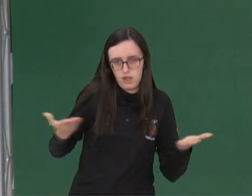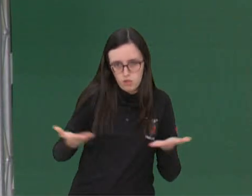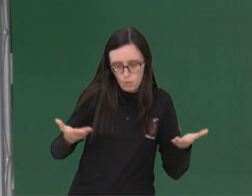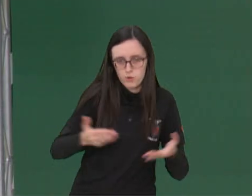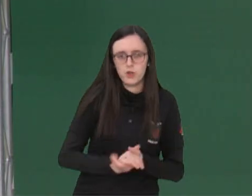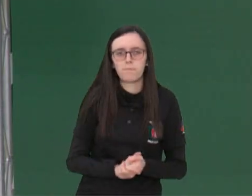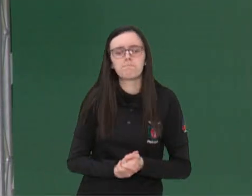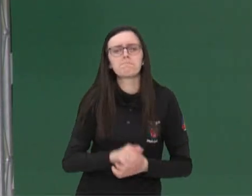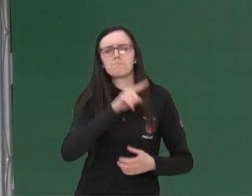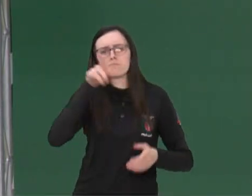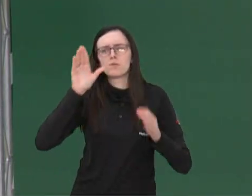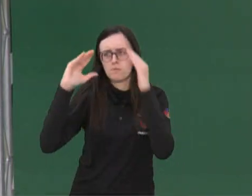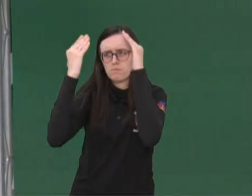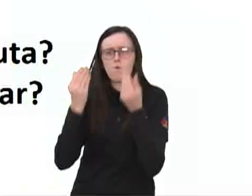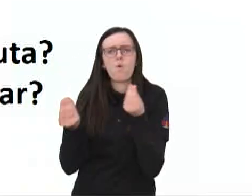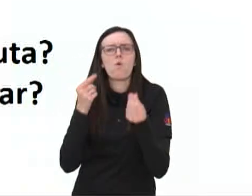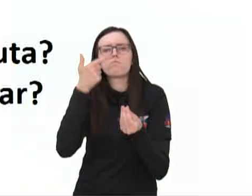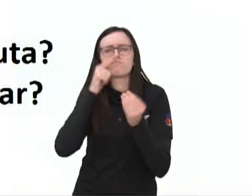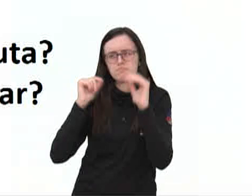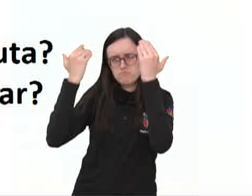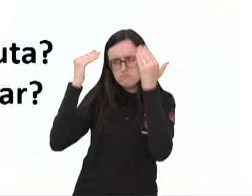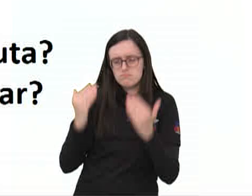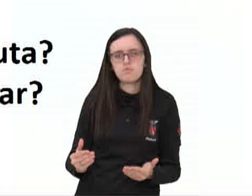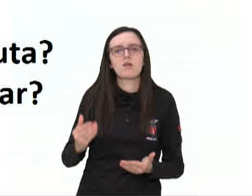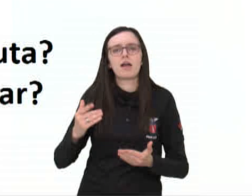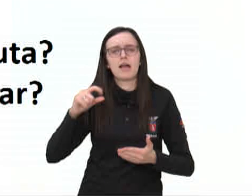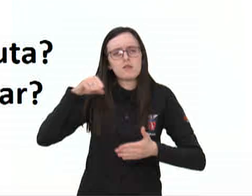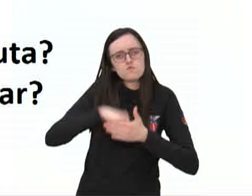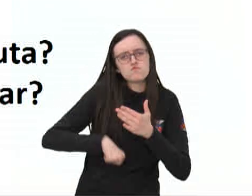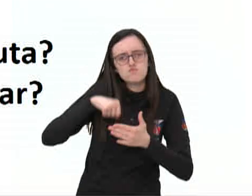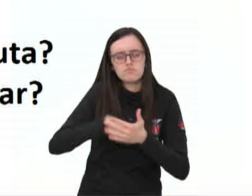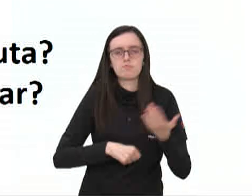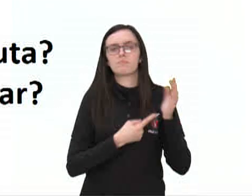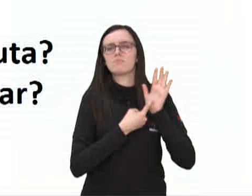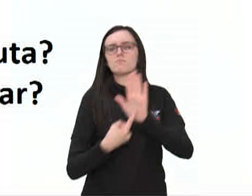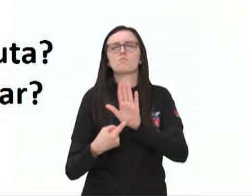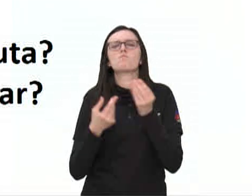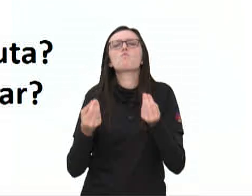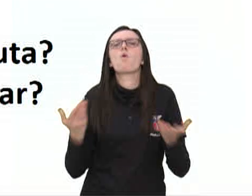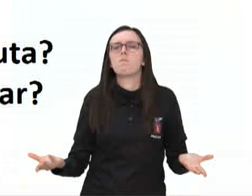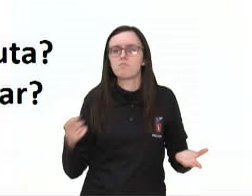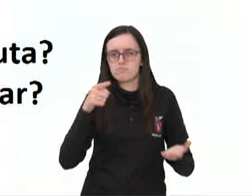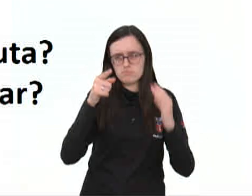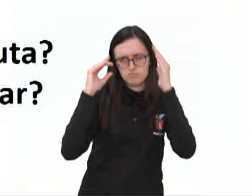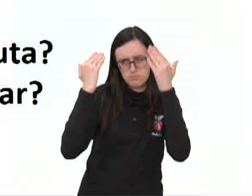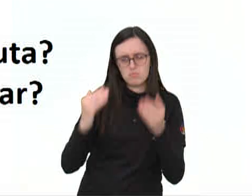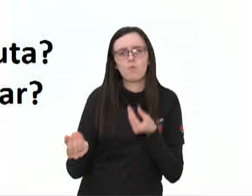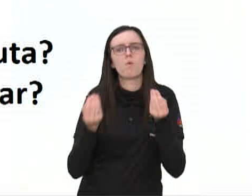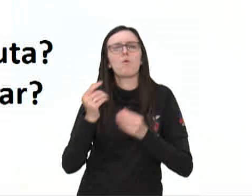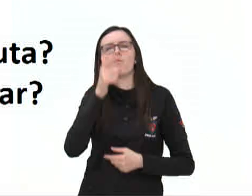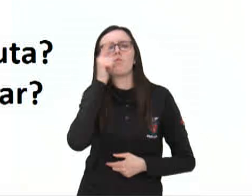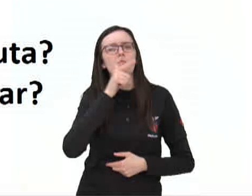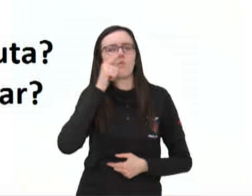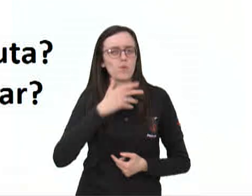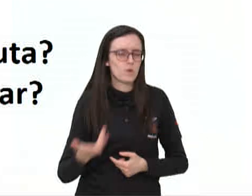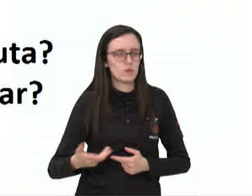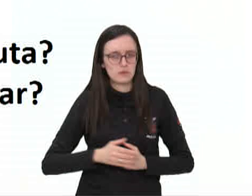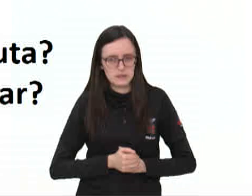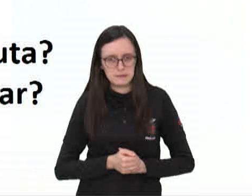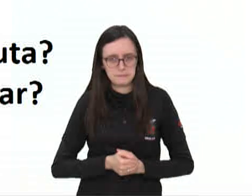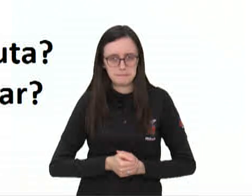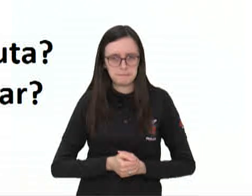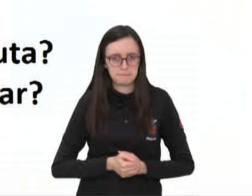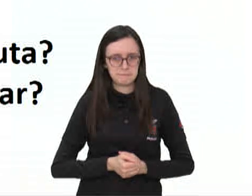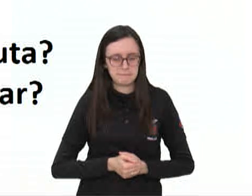hoje. Como você analisa a luta feminina por protagonismo? Como que você encara toda essa nossa aula que nós tivemos